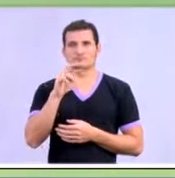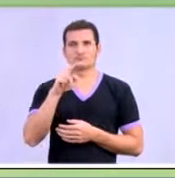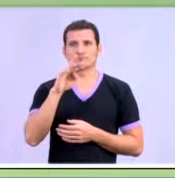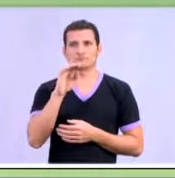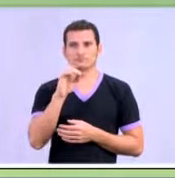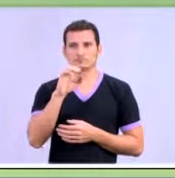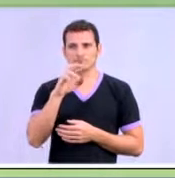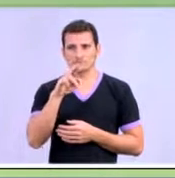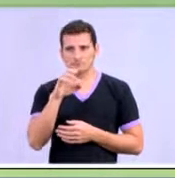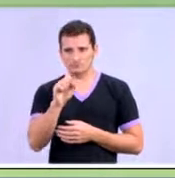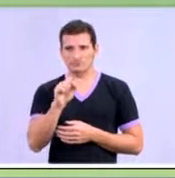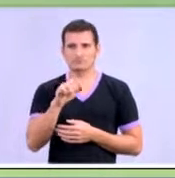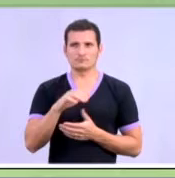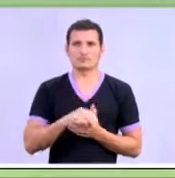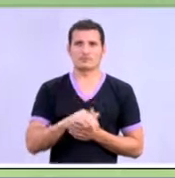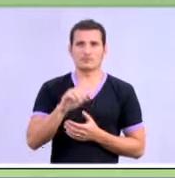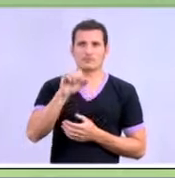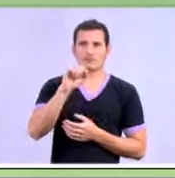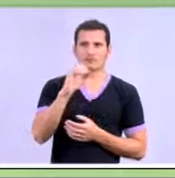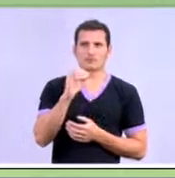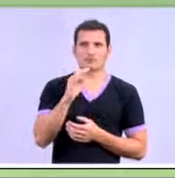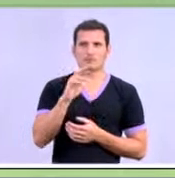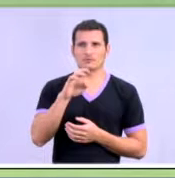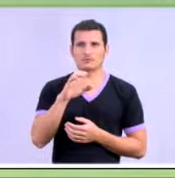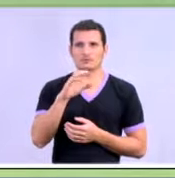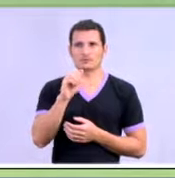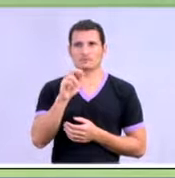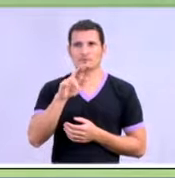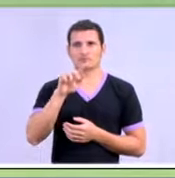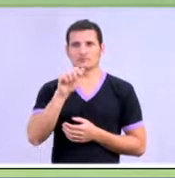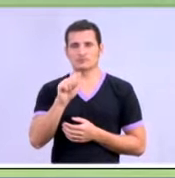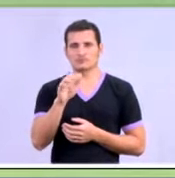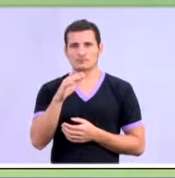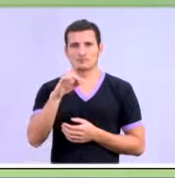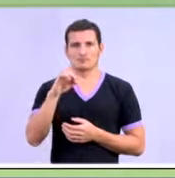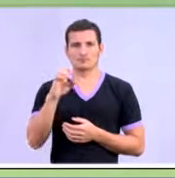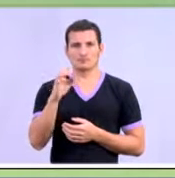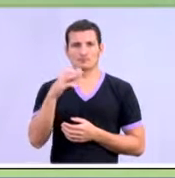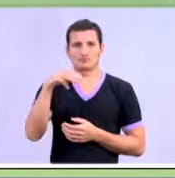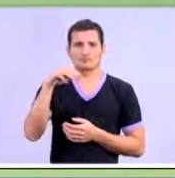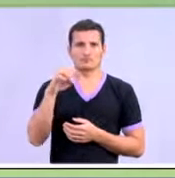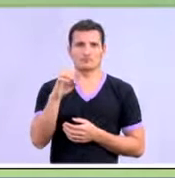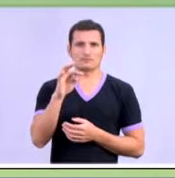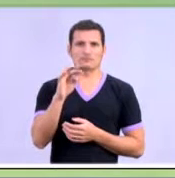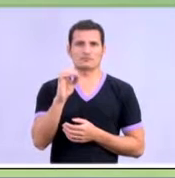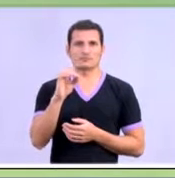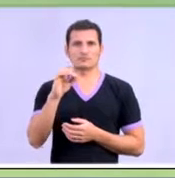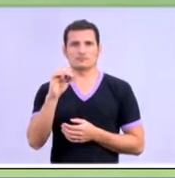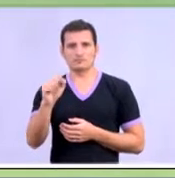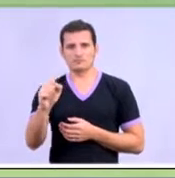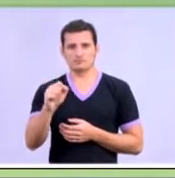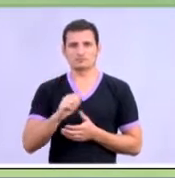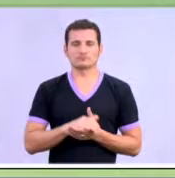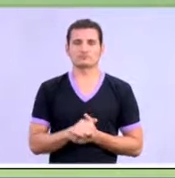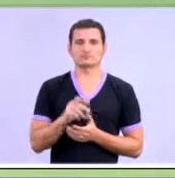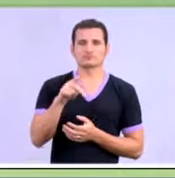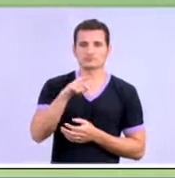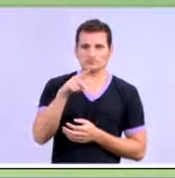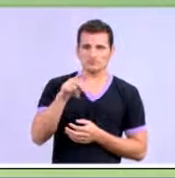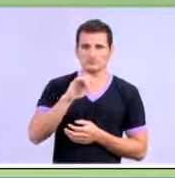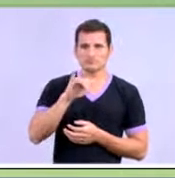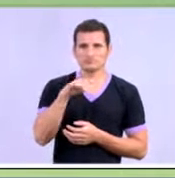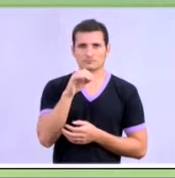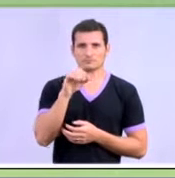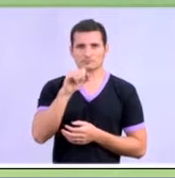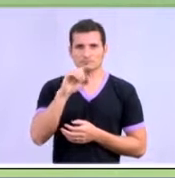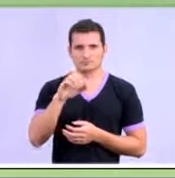sobrecarga de métodos. Percebo que a aula de hoje é bem rica de conceitos, né? Então vamos prestar bastante atenção. O professor José Márcio aqui vai estar auxiliando a gente,